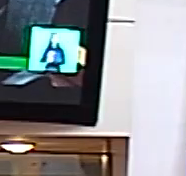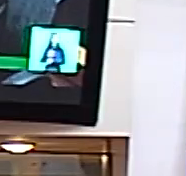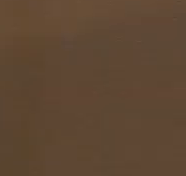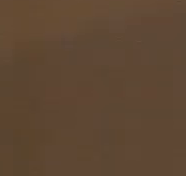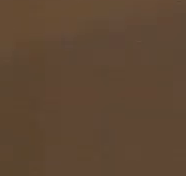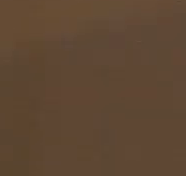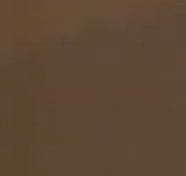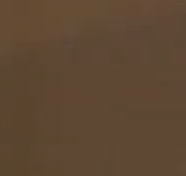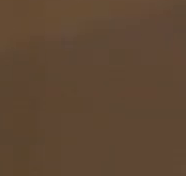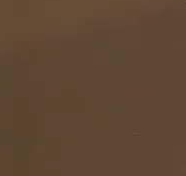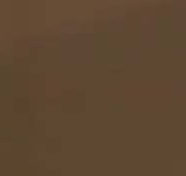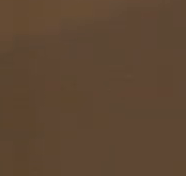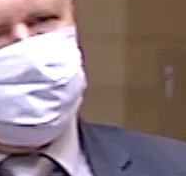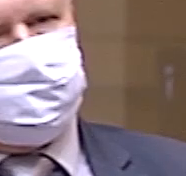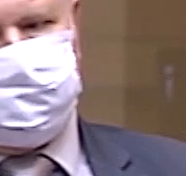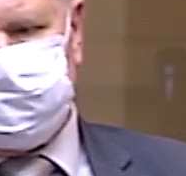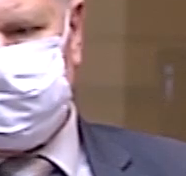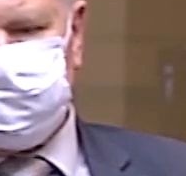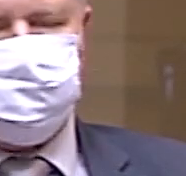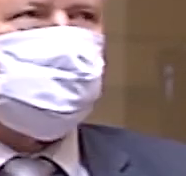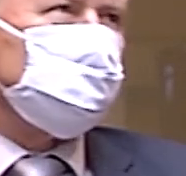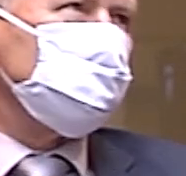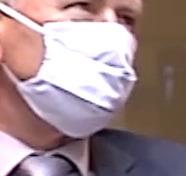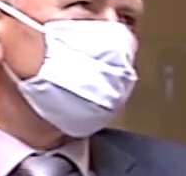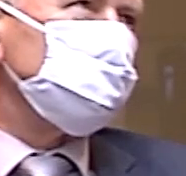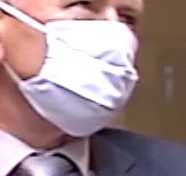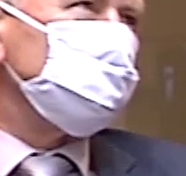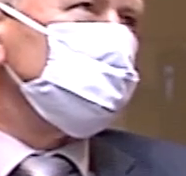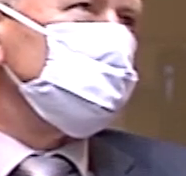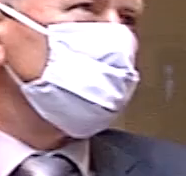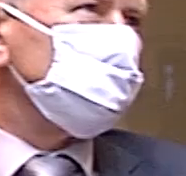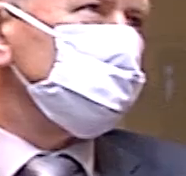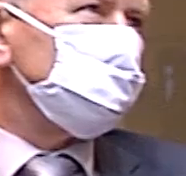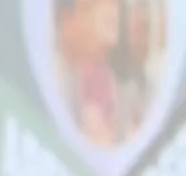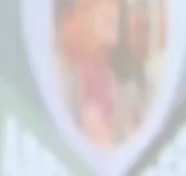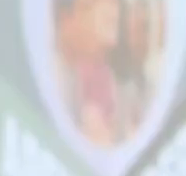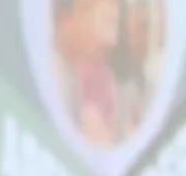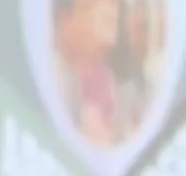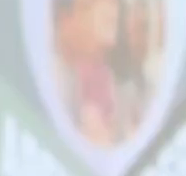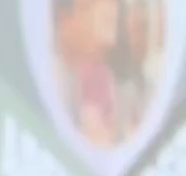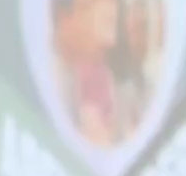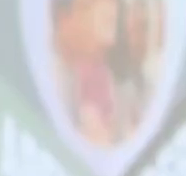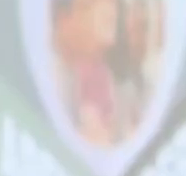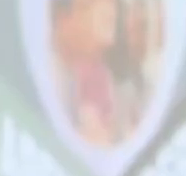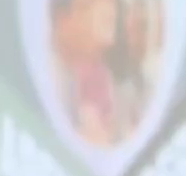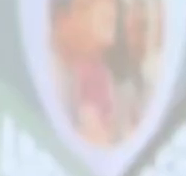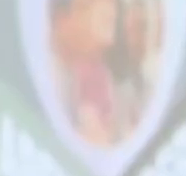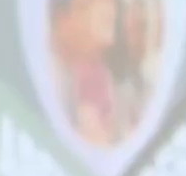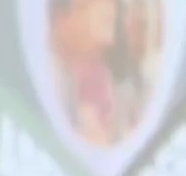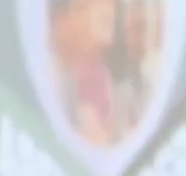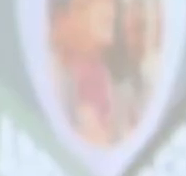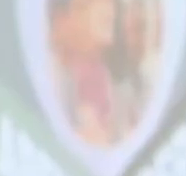os deputados ainda aprovaram um requerimento do deputado João Amin, convocando o secretário de Estado da